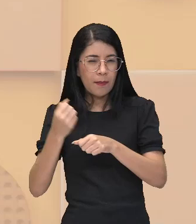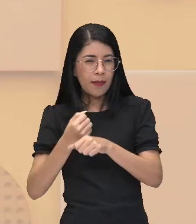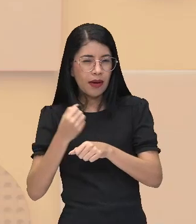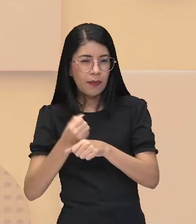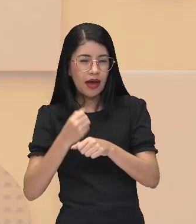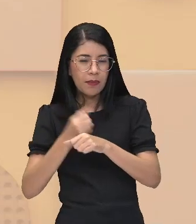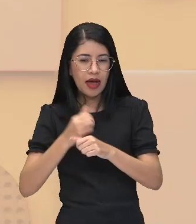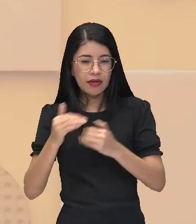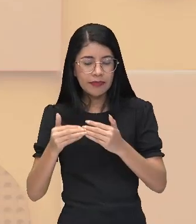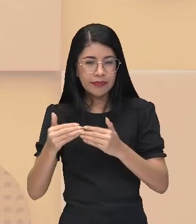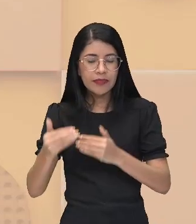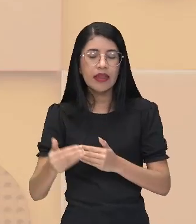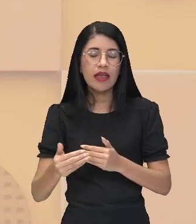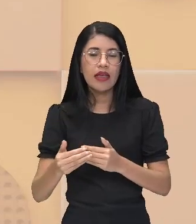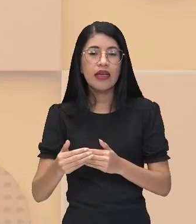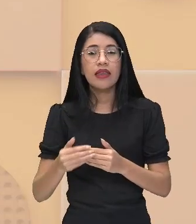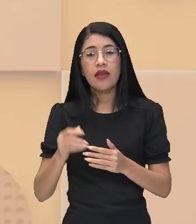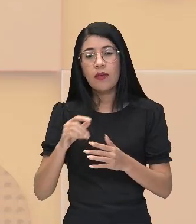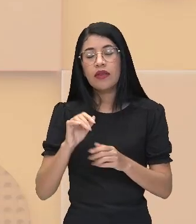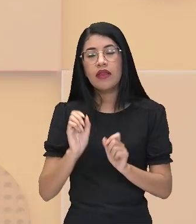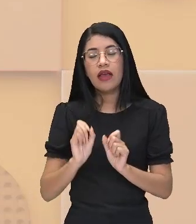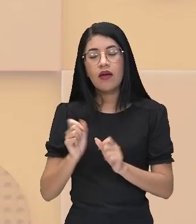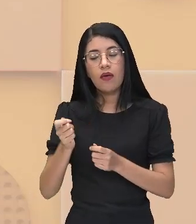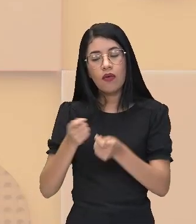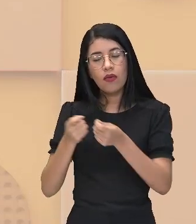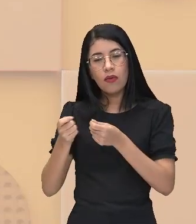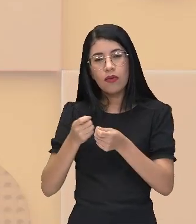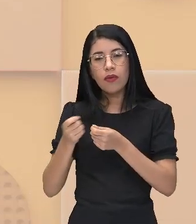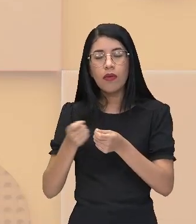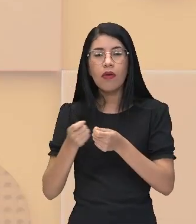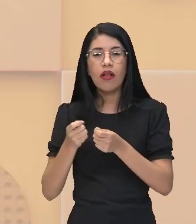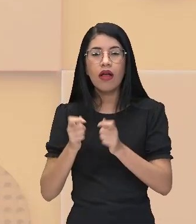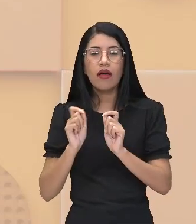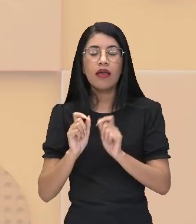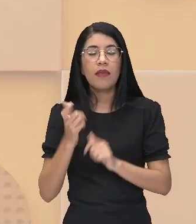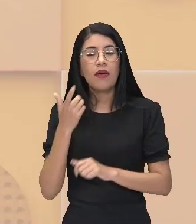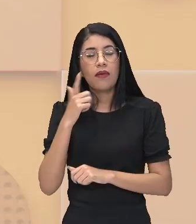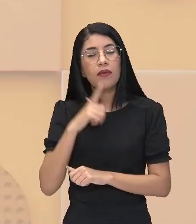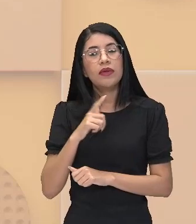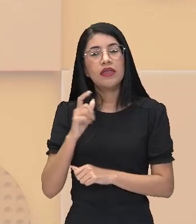colonos. Então, essas são algumas formas de controle para